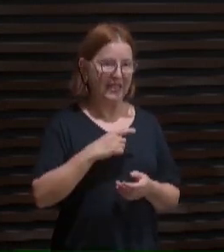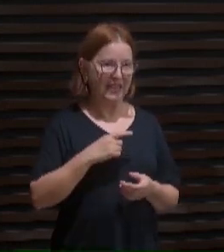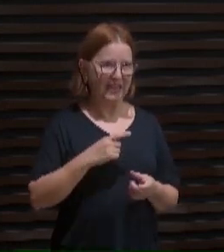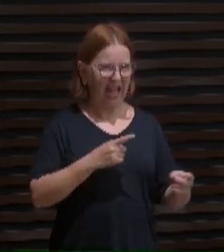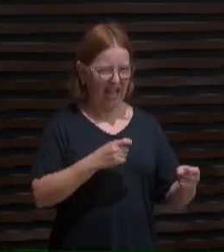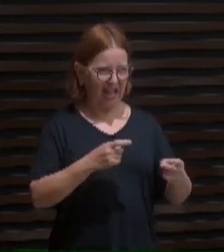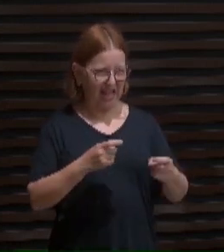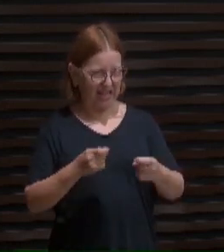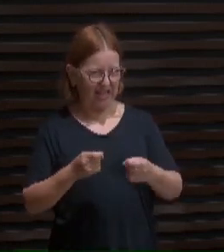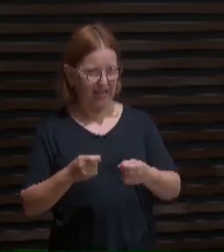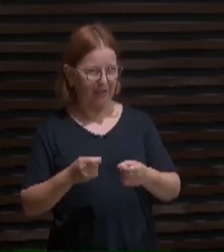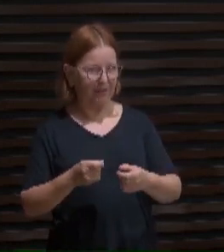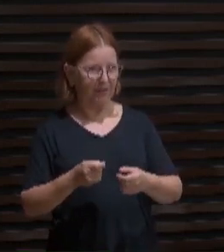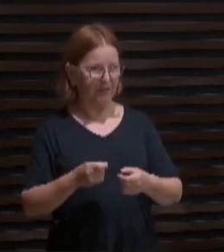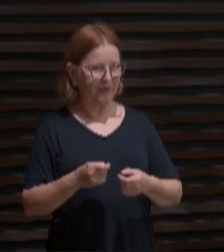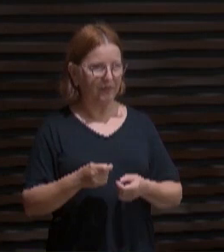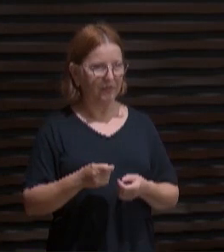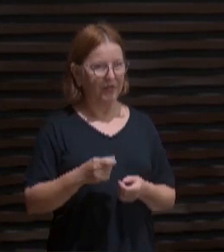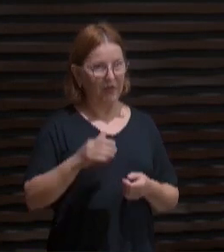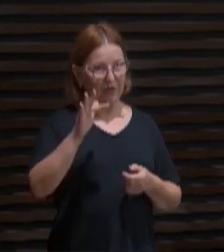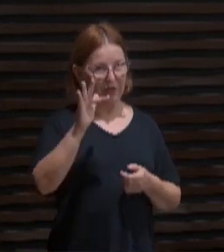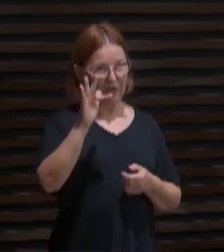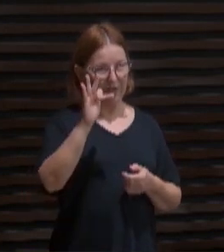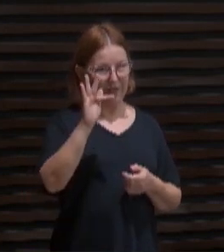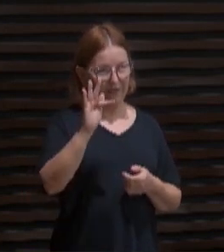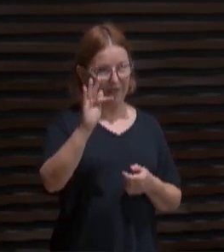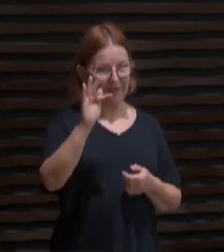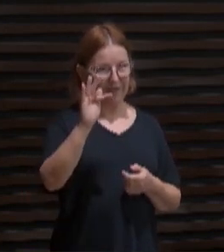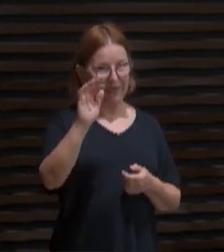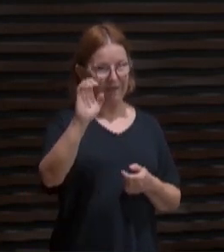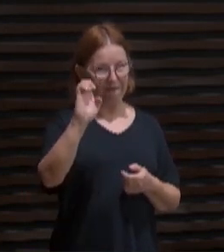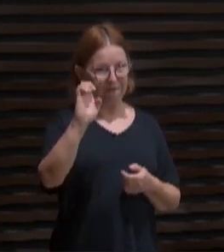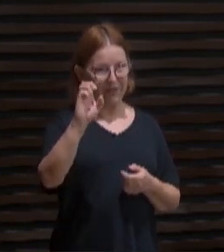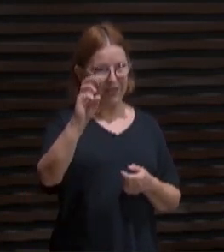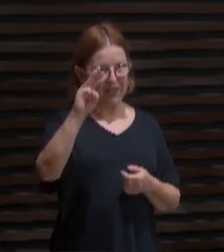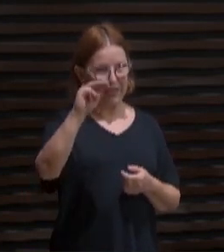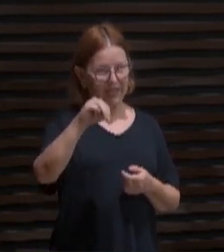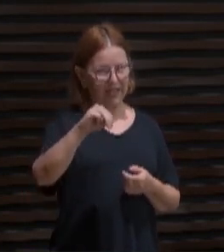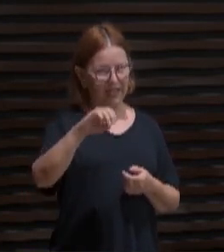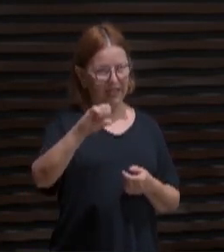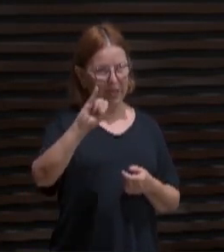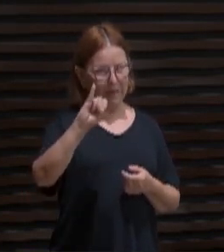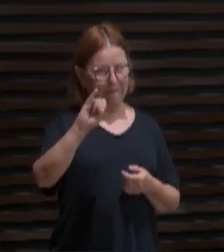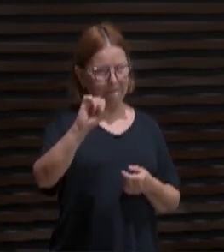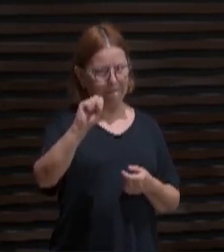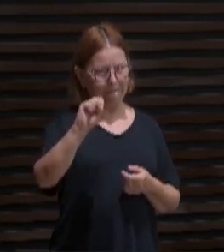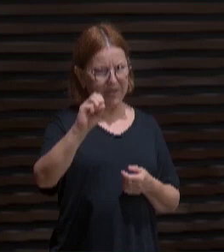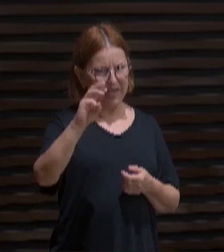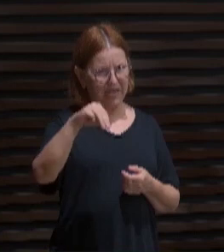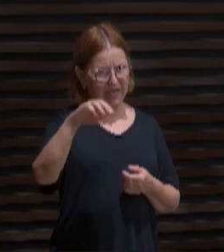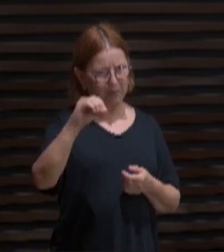feminismo. Presta atenção que eu não disse feminismo. Talvez poucos tenham ouvido